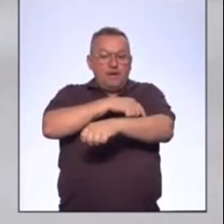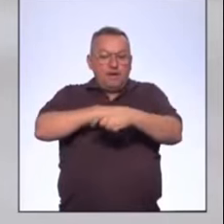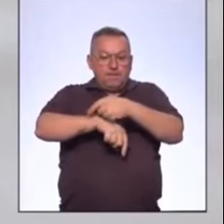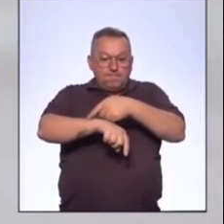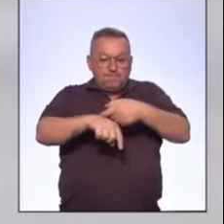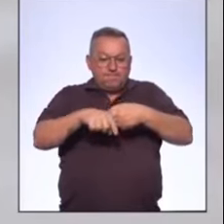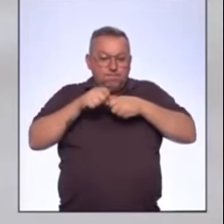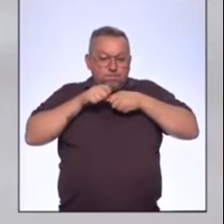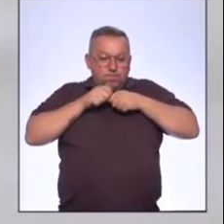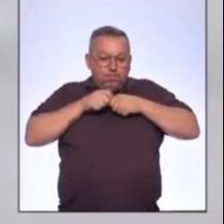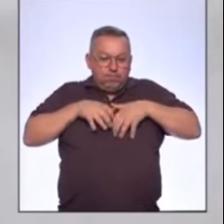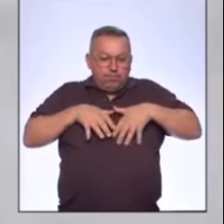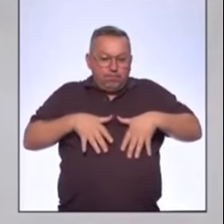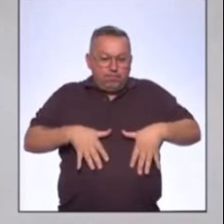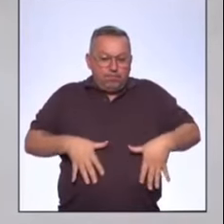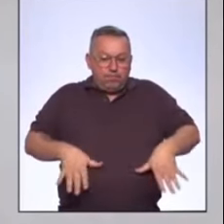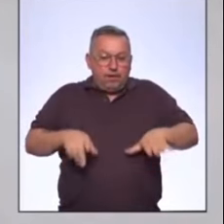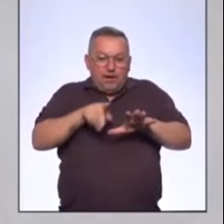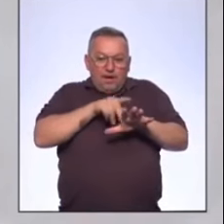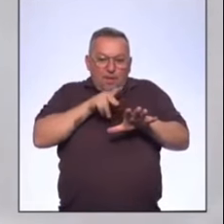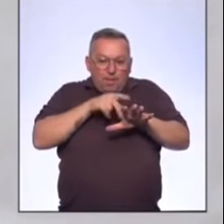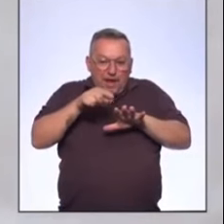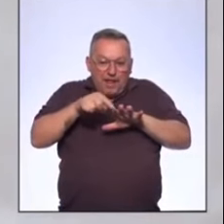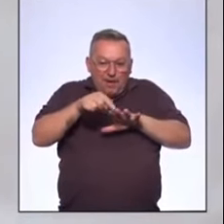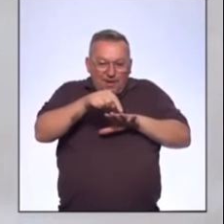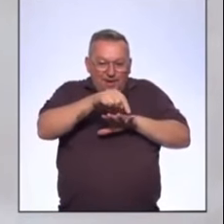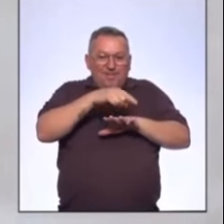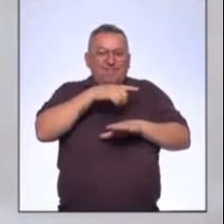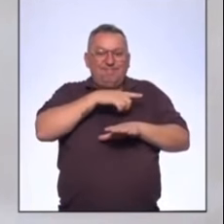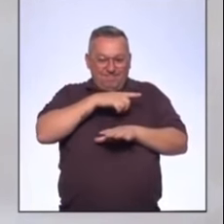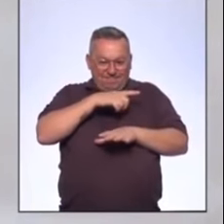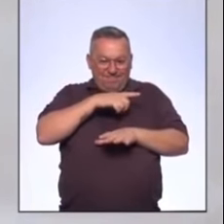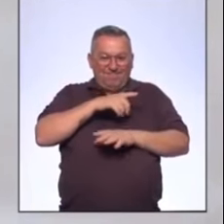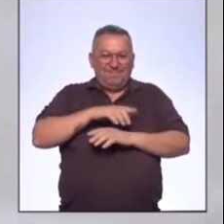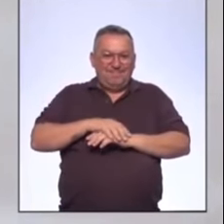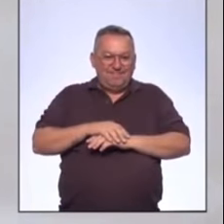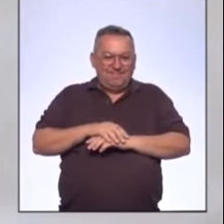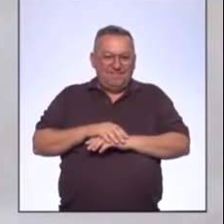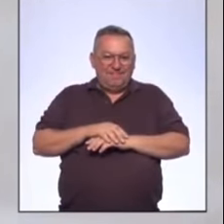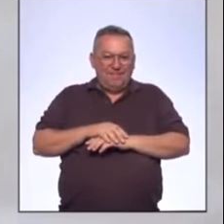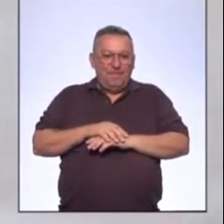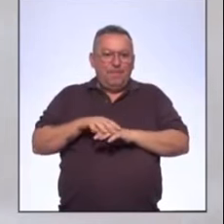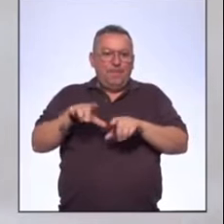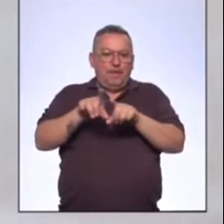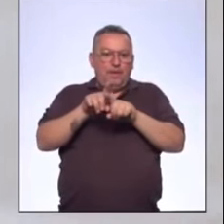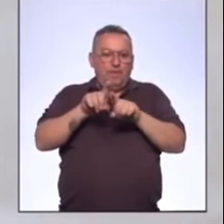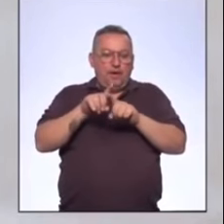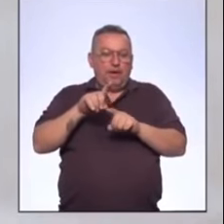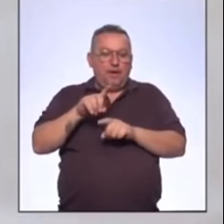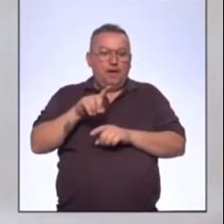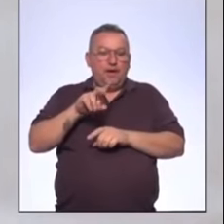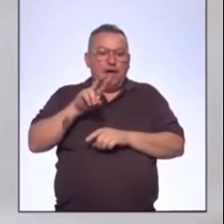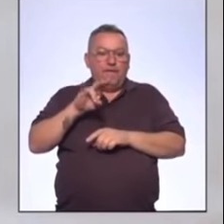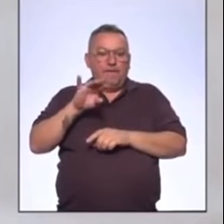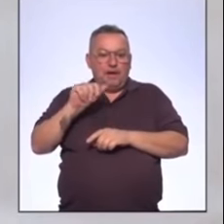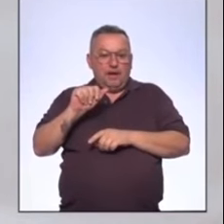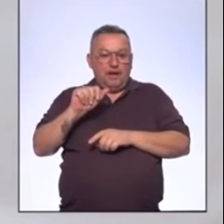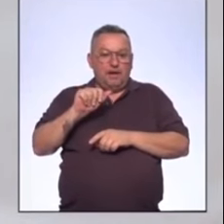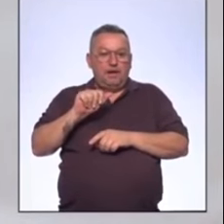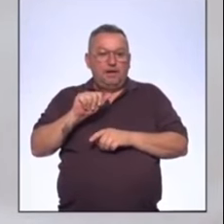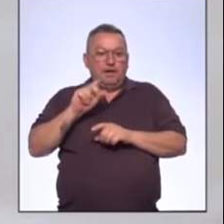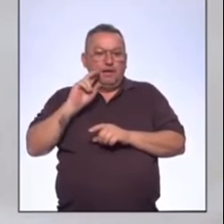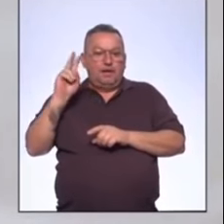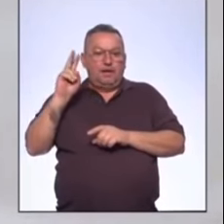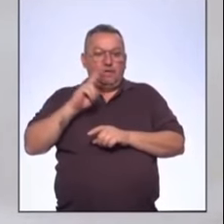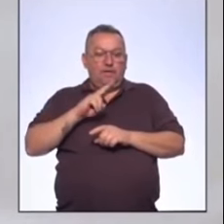todo o corpo. Ó, até na ponta do dedão do pé você vai ter. Tá? E a veia, ela vai pegar